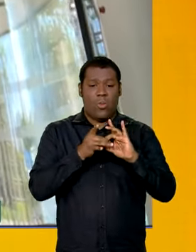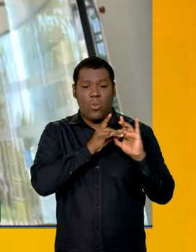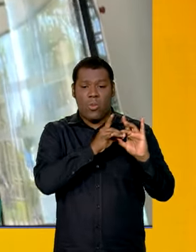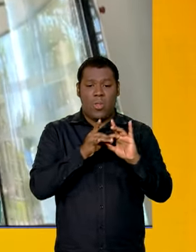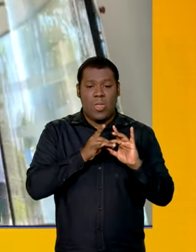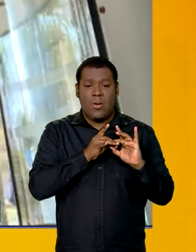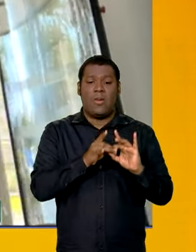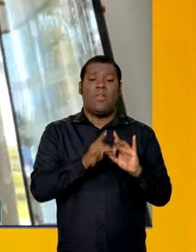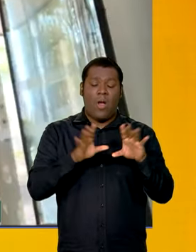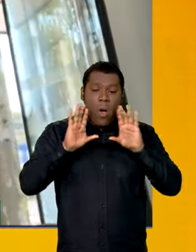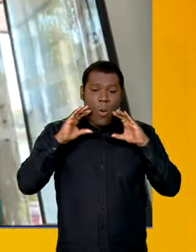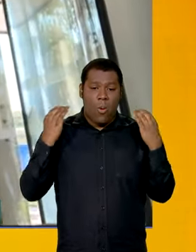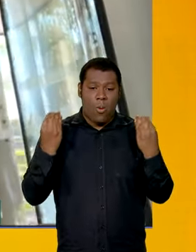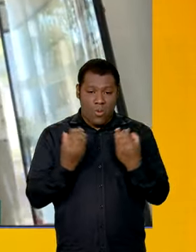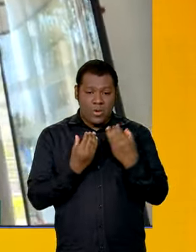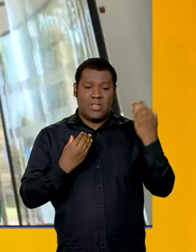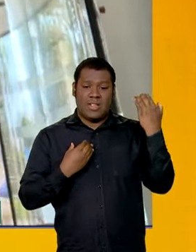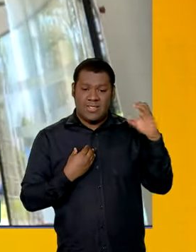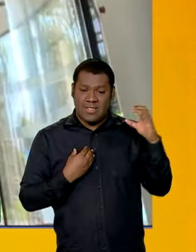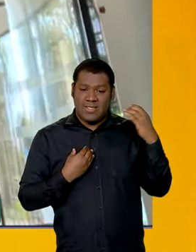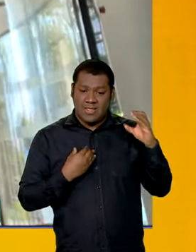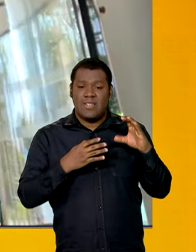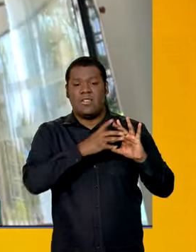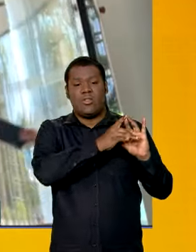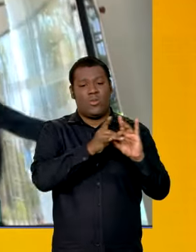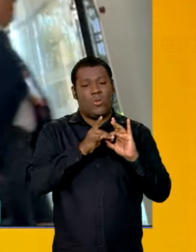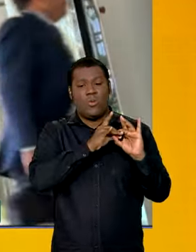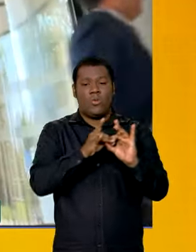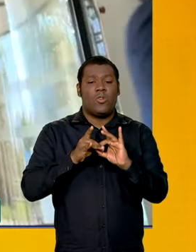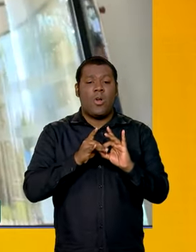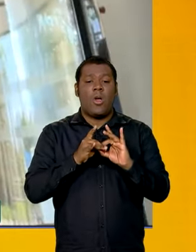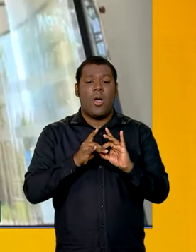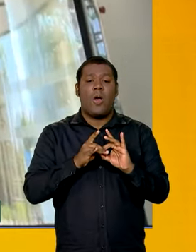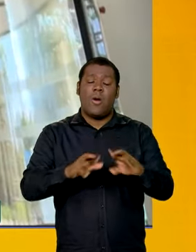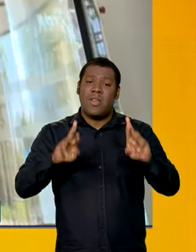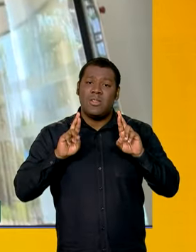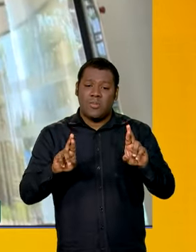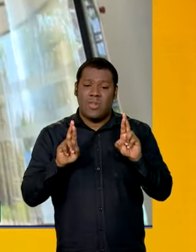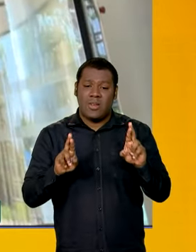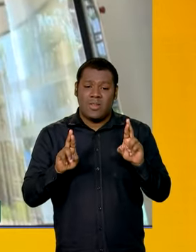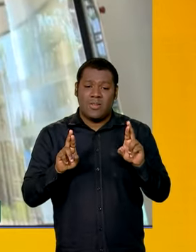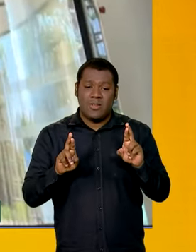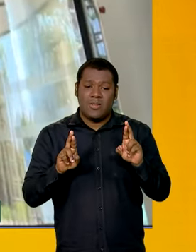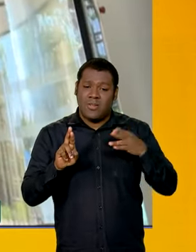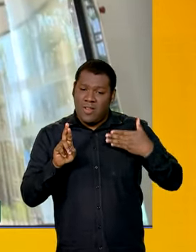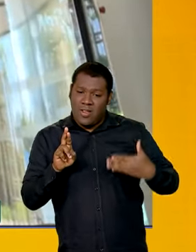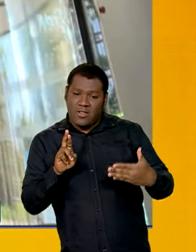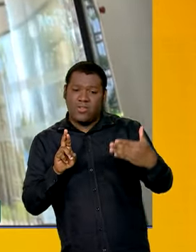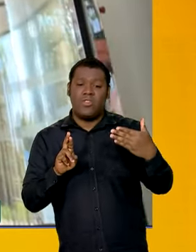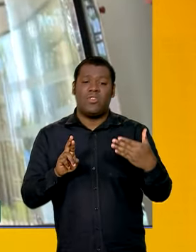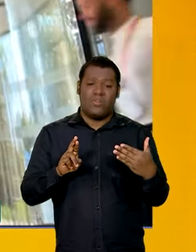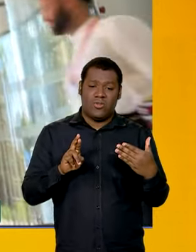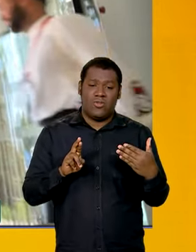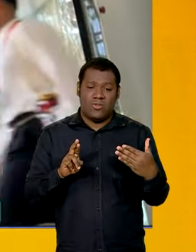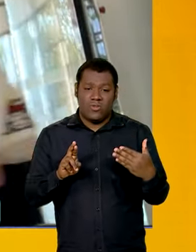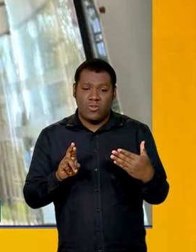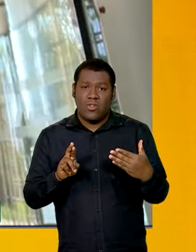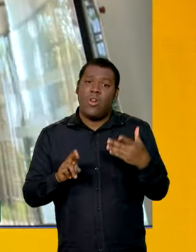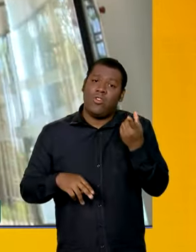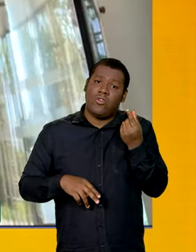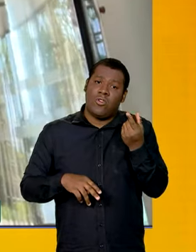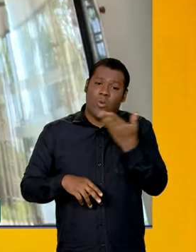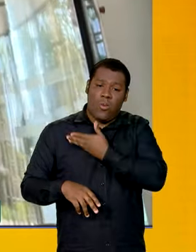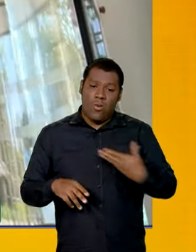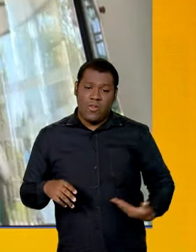com essa comunidade científica atuando conjunto, a gente possa obter ou possa disponibilizar financiamento para pesquisa